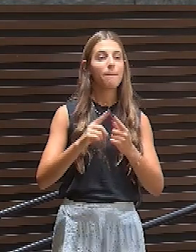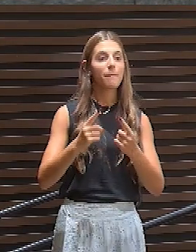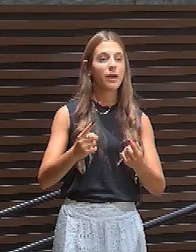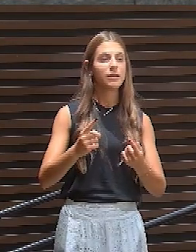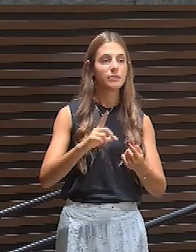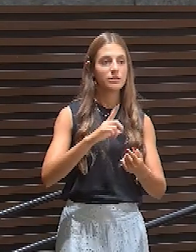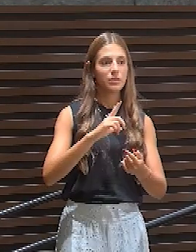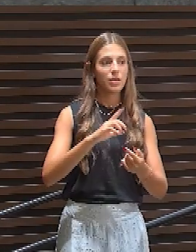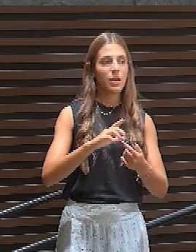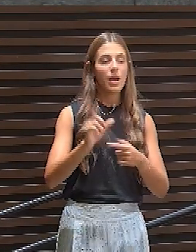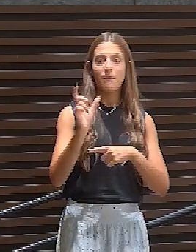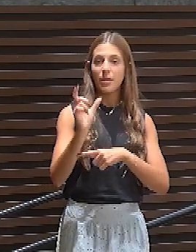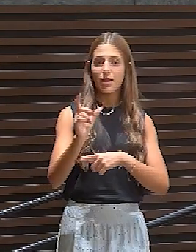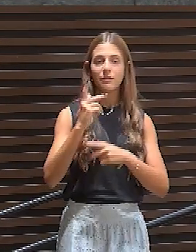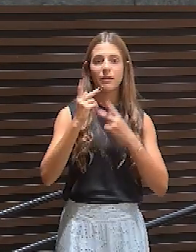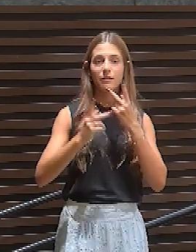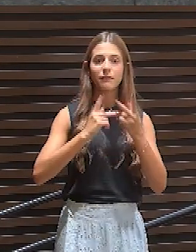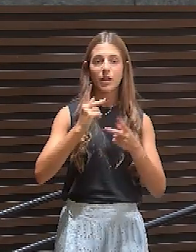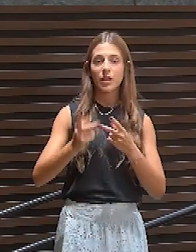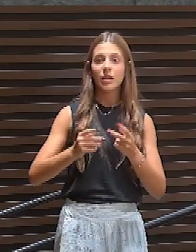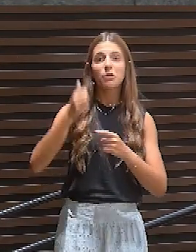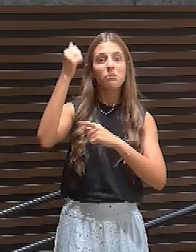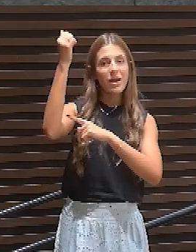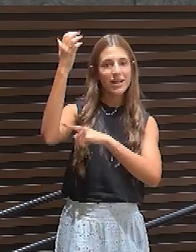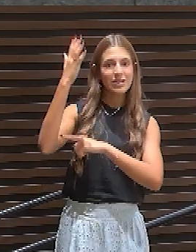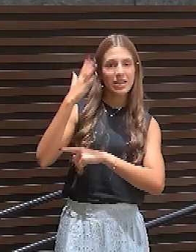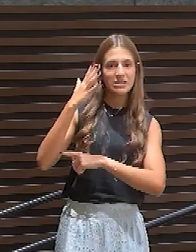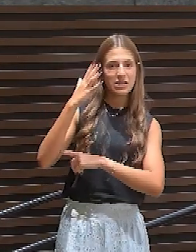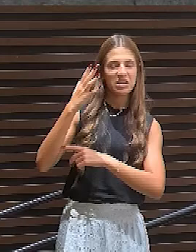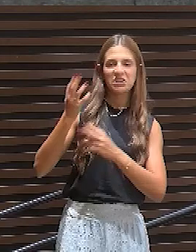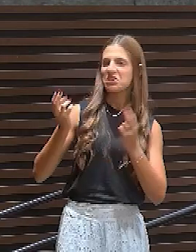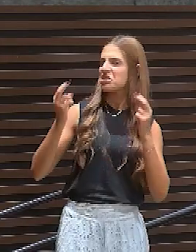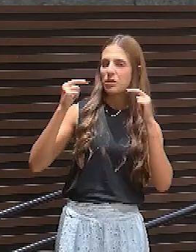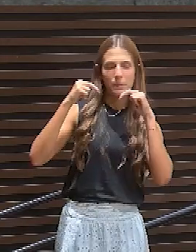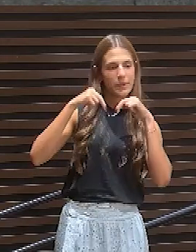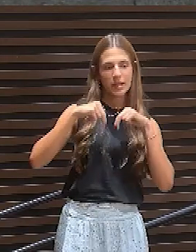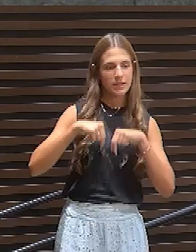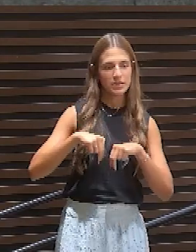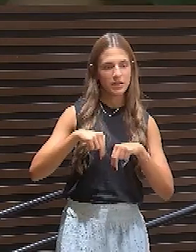graça imerecida o alcançou.